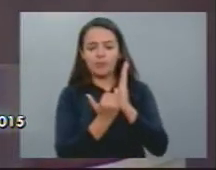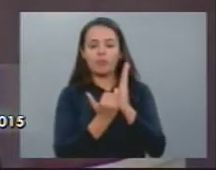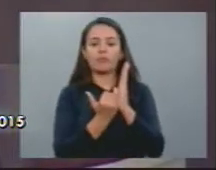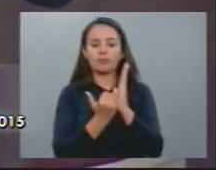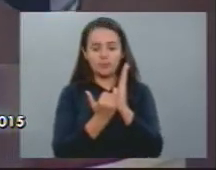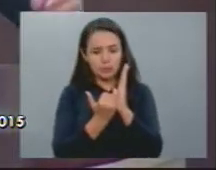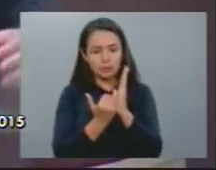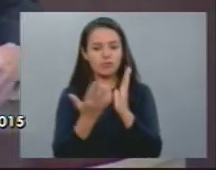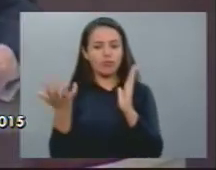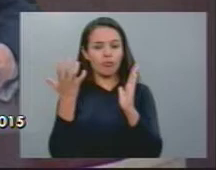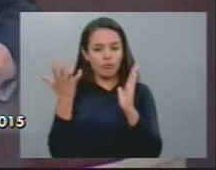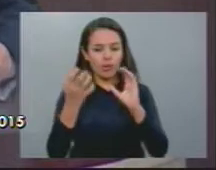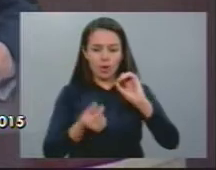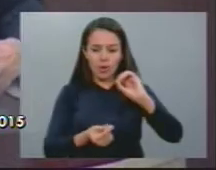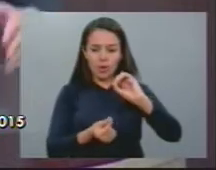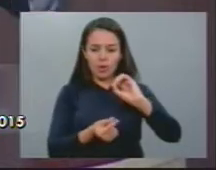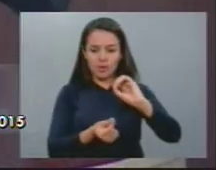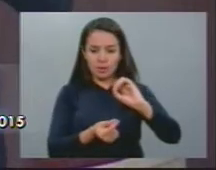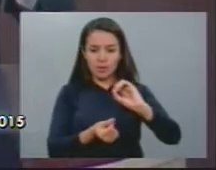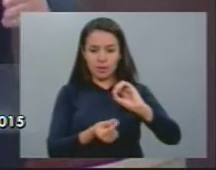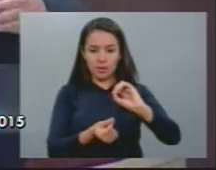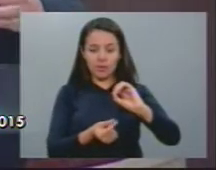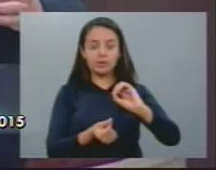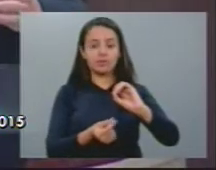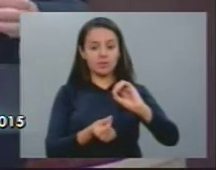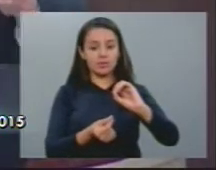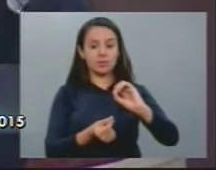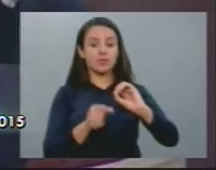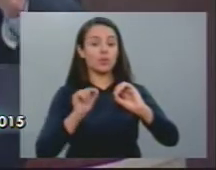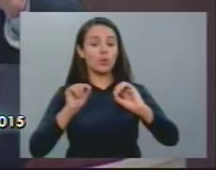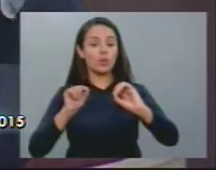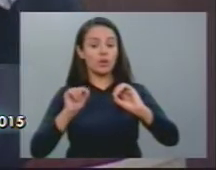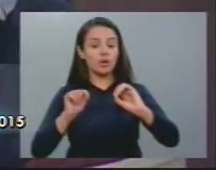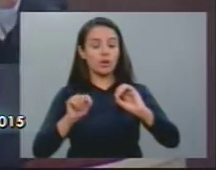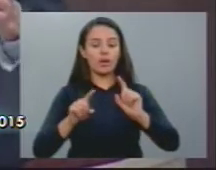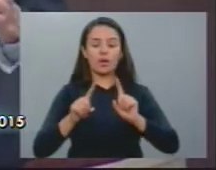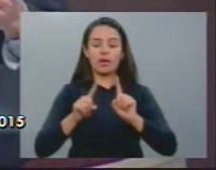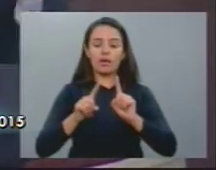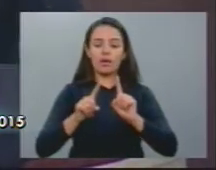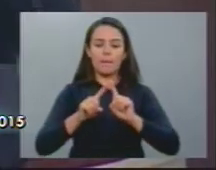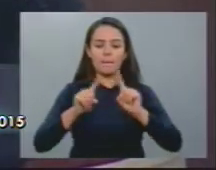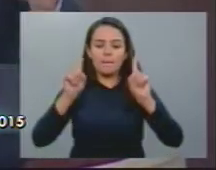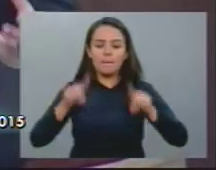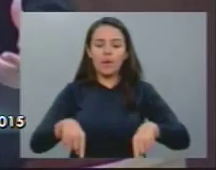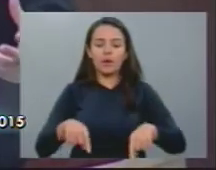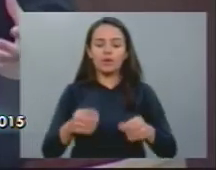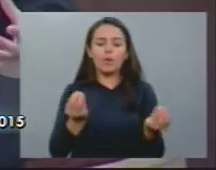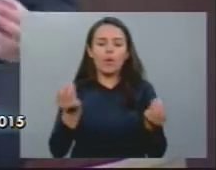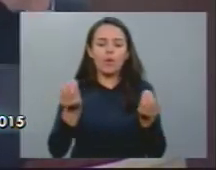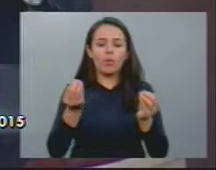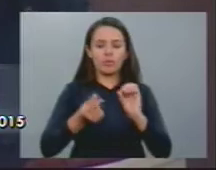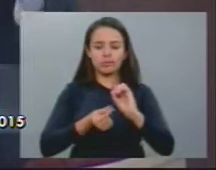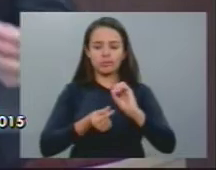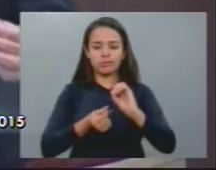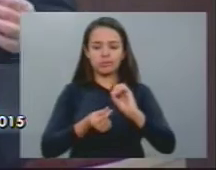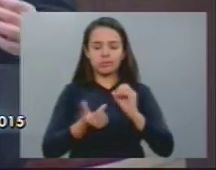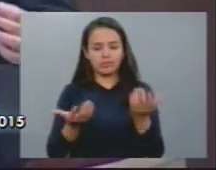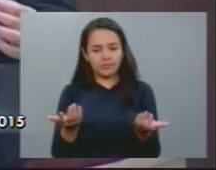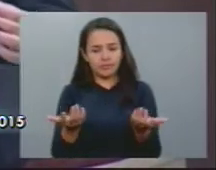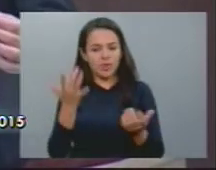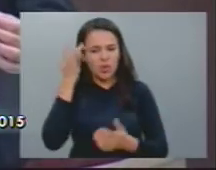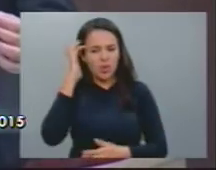propor a redução de programas orçamentários que, na nossa avaliação, não